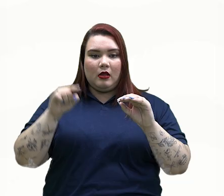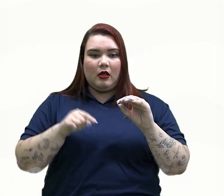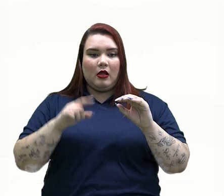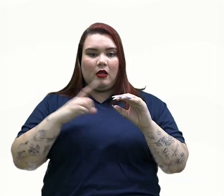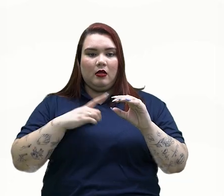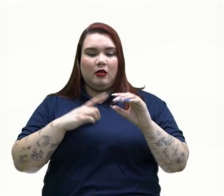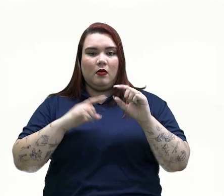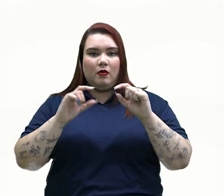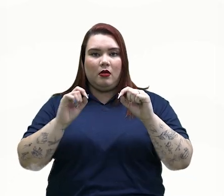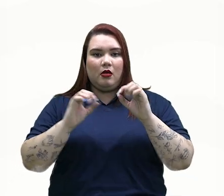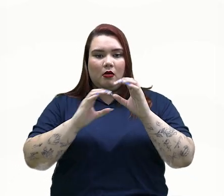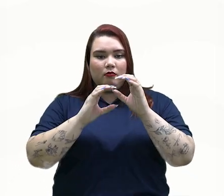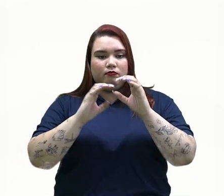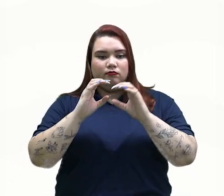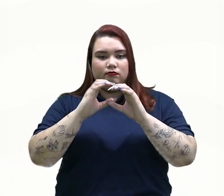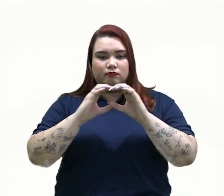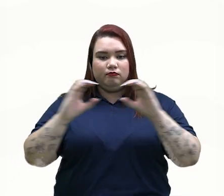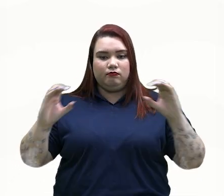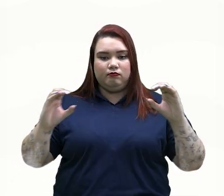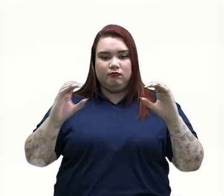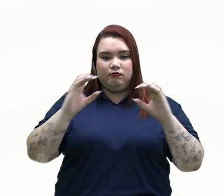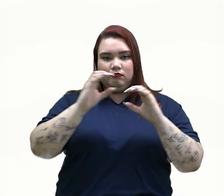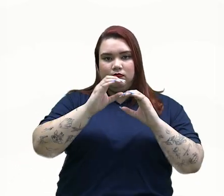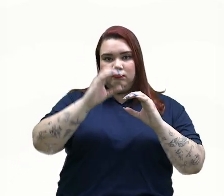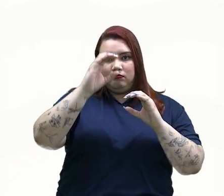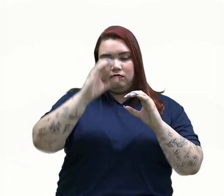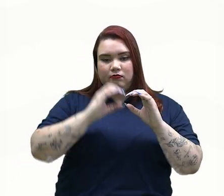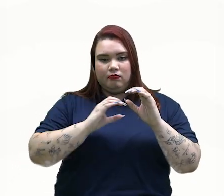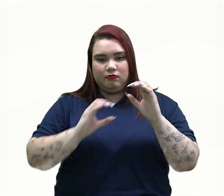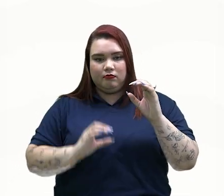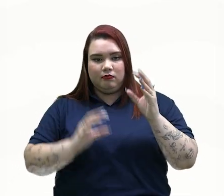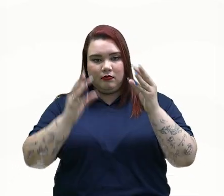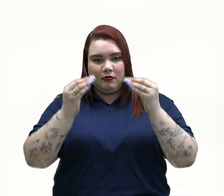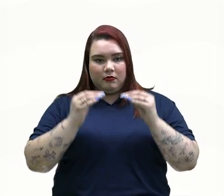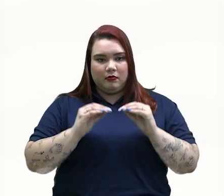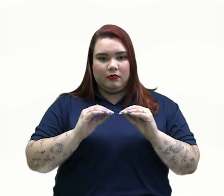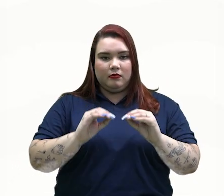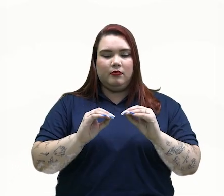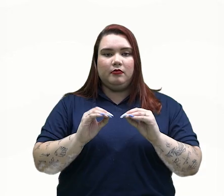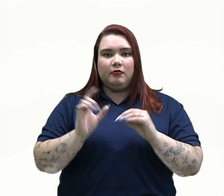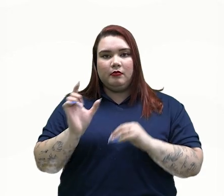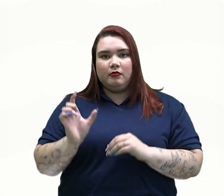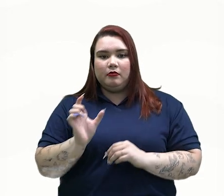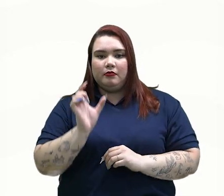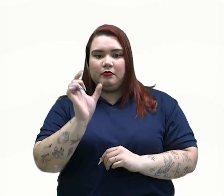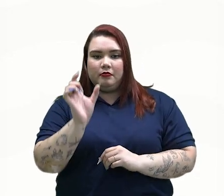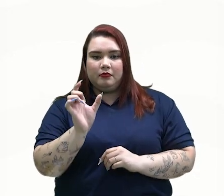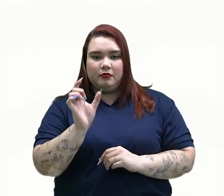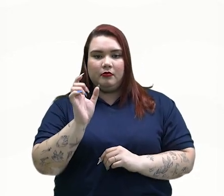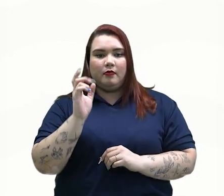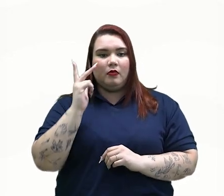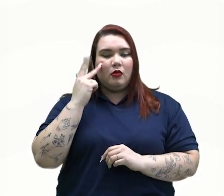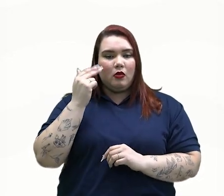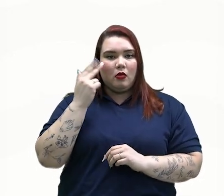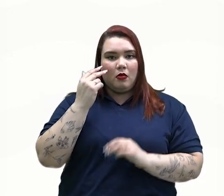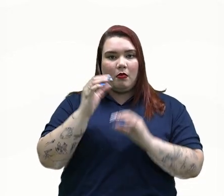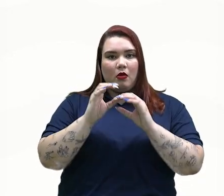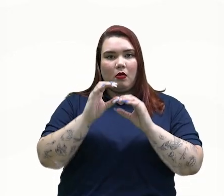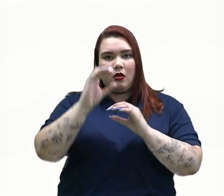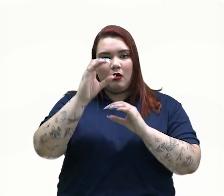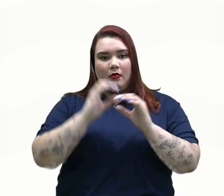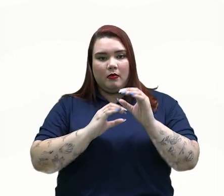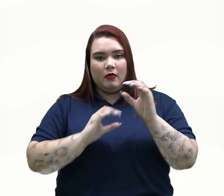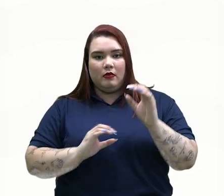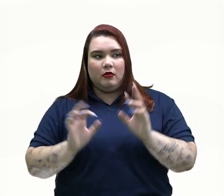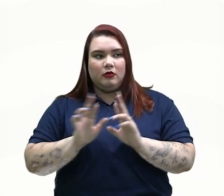tá bom? Então, por esse motivo, a gente vai encaixar nessa nomenclatura de normal e ramificada diferente das